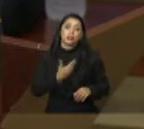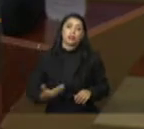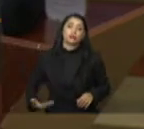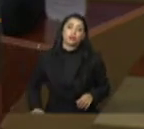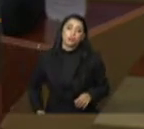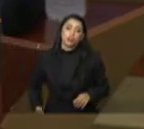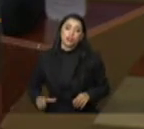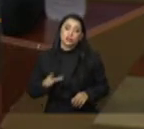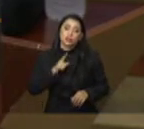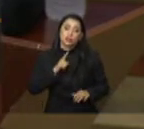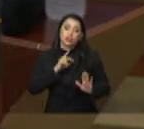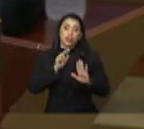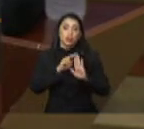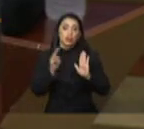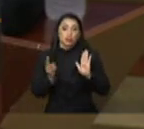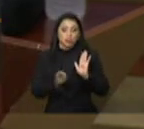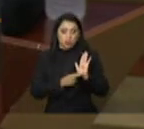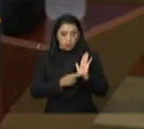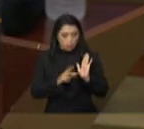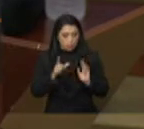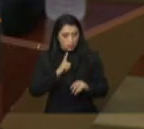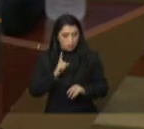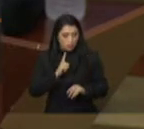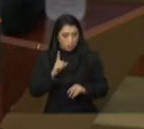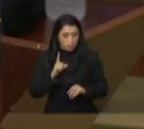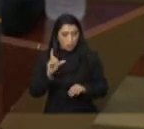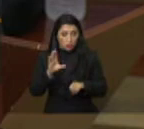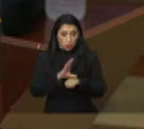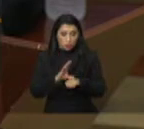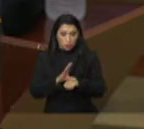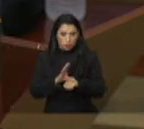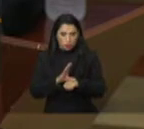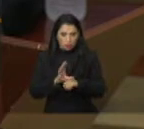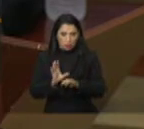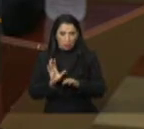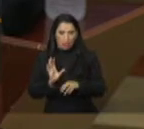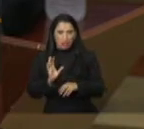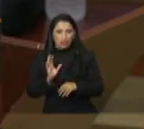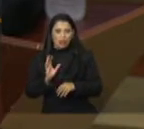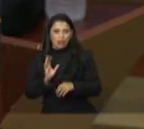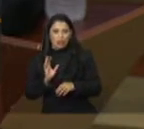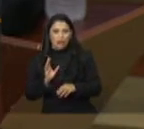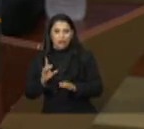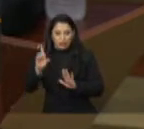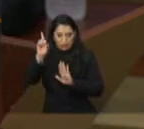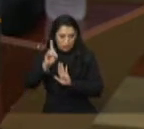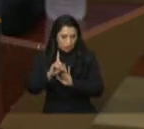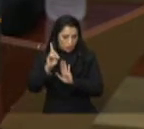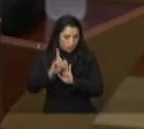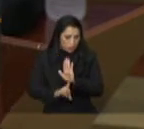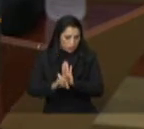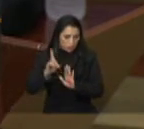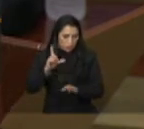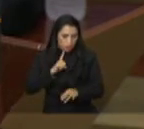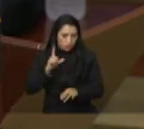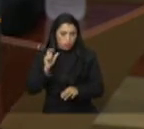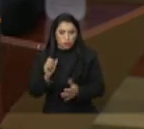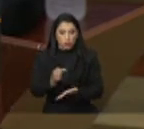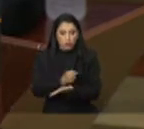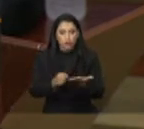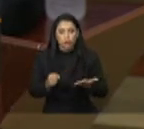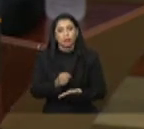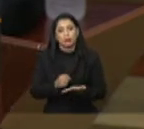assinaladas normativamente pela constituição mas nunca um cheque em branco para inviabilizar direitos fundamentais constitucionalmente